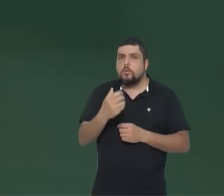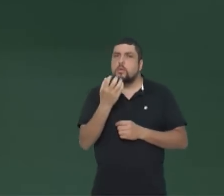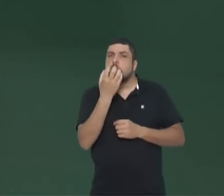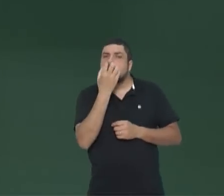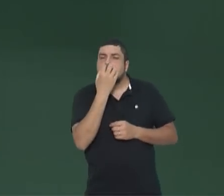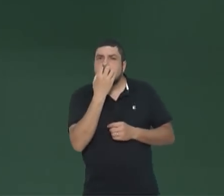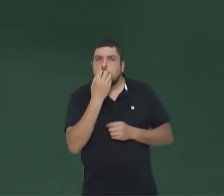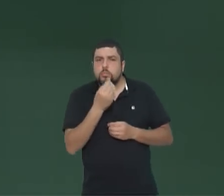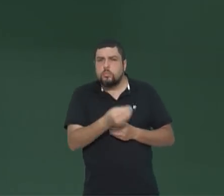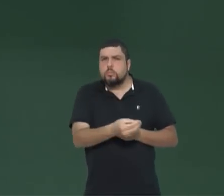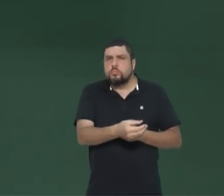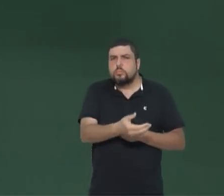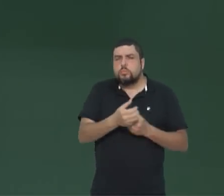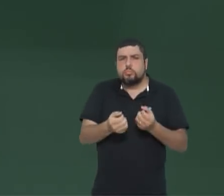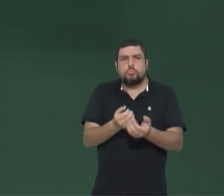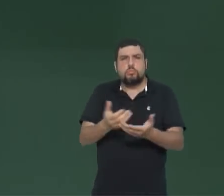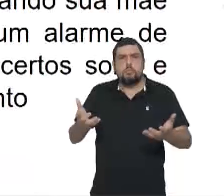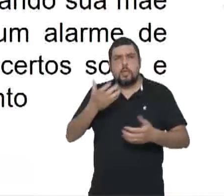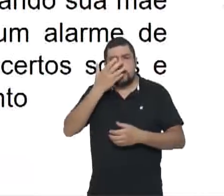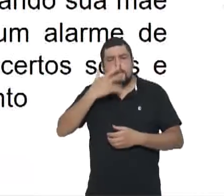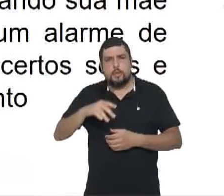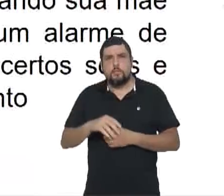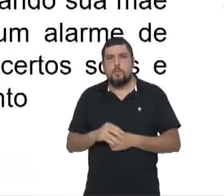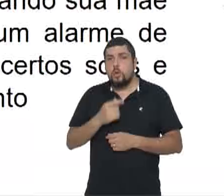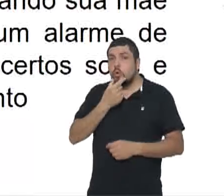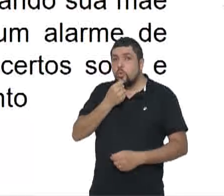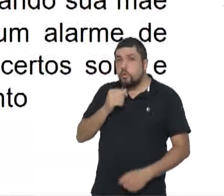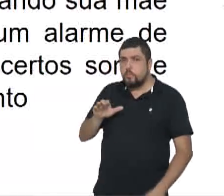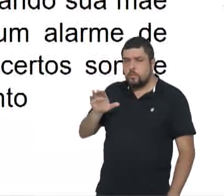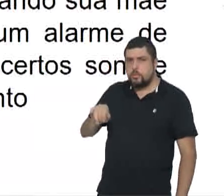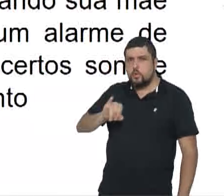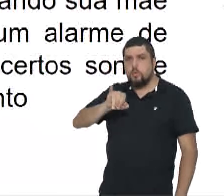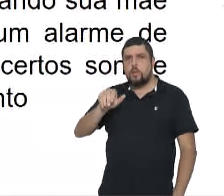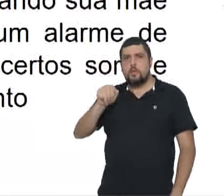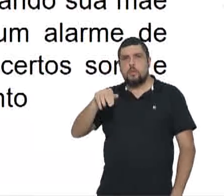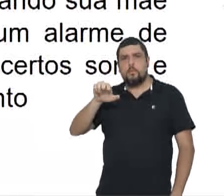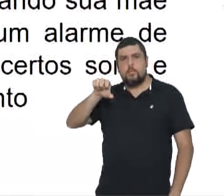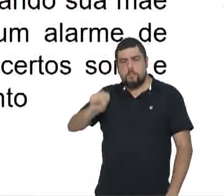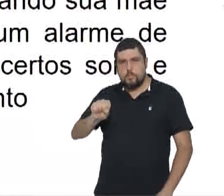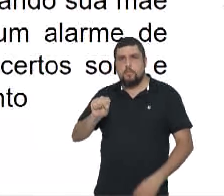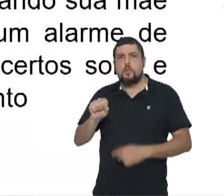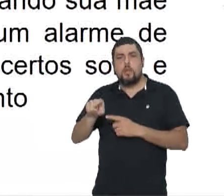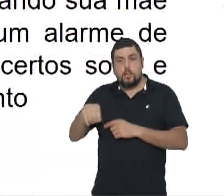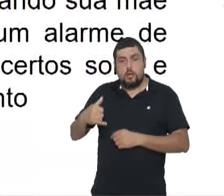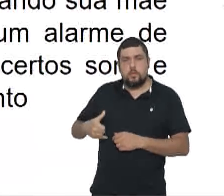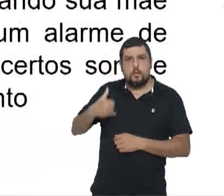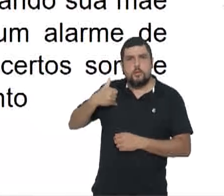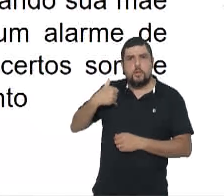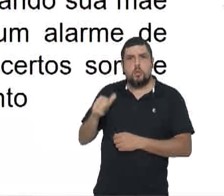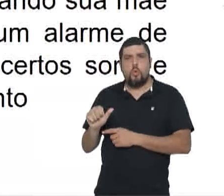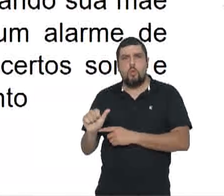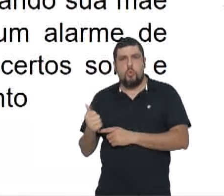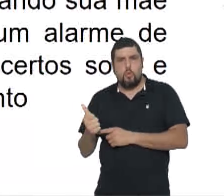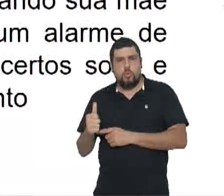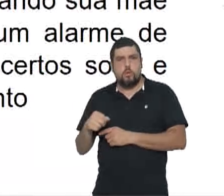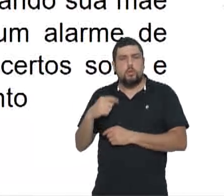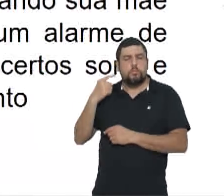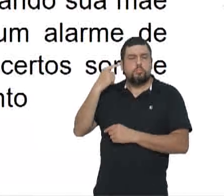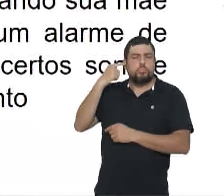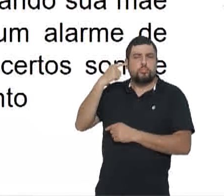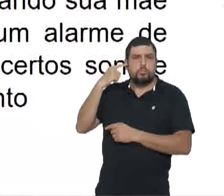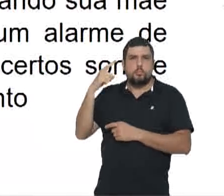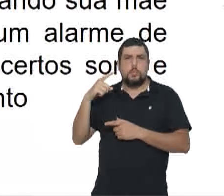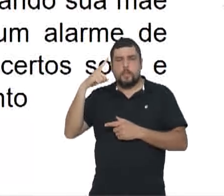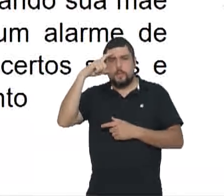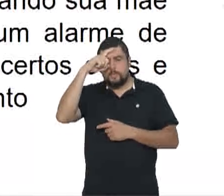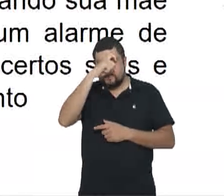para crianças. Uma delas foi James Chung, um menino de 11 anos com dificuldades de audição.